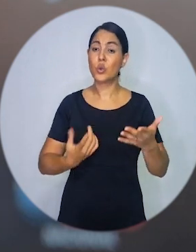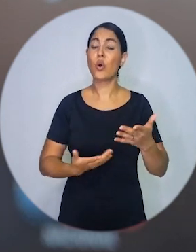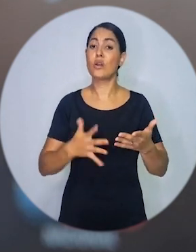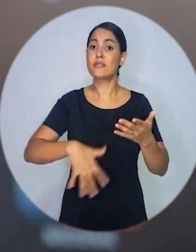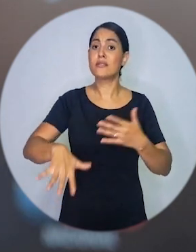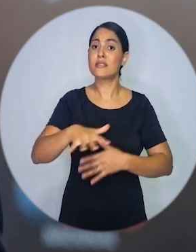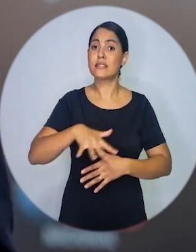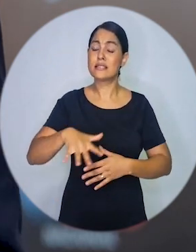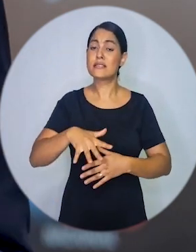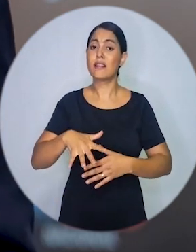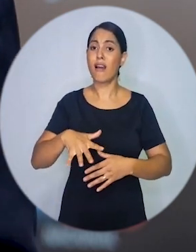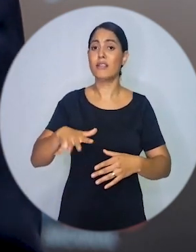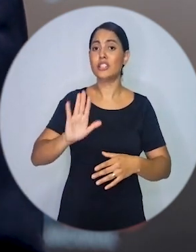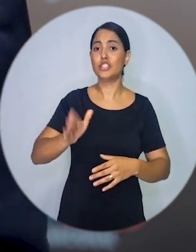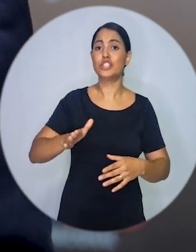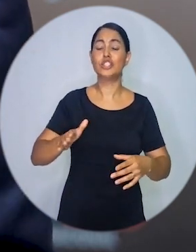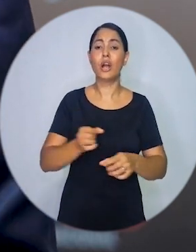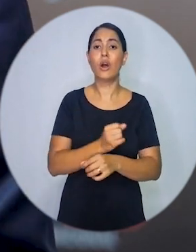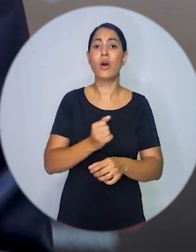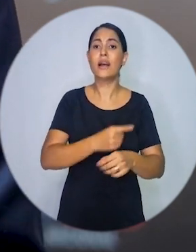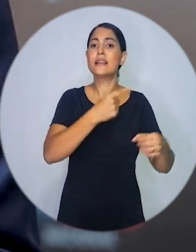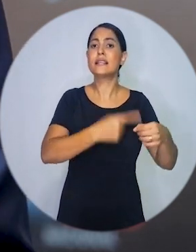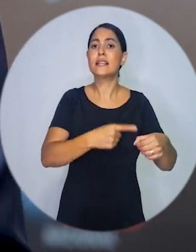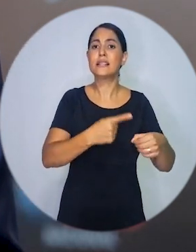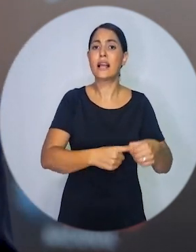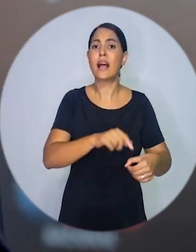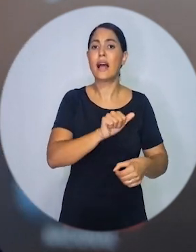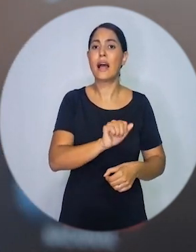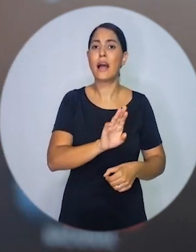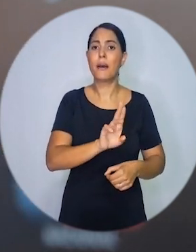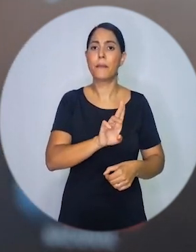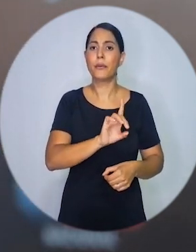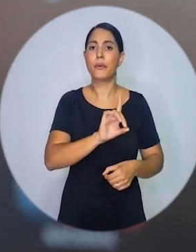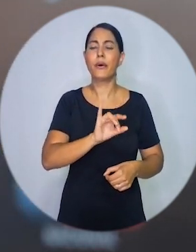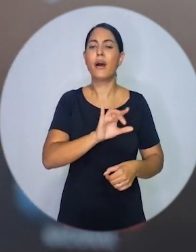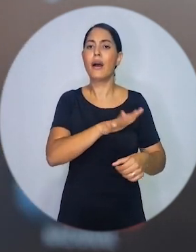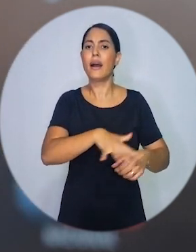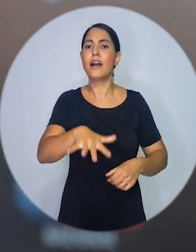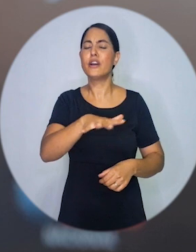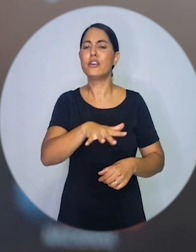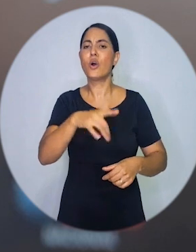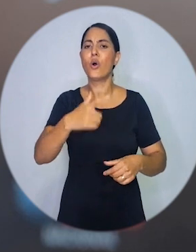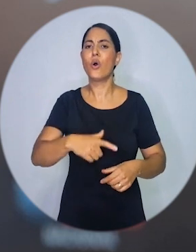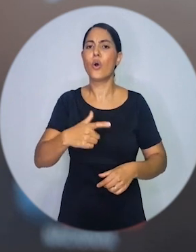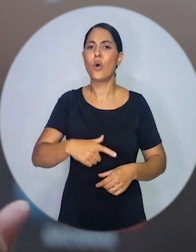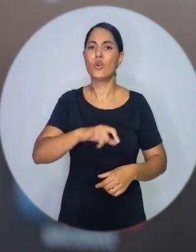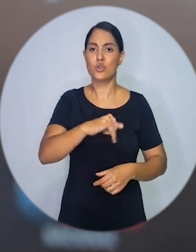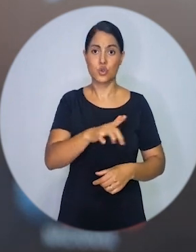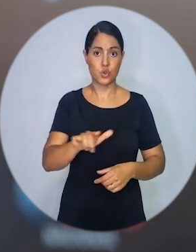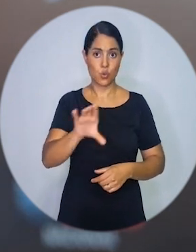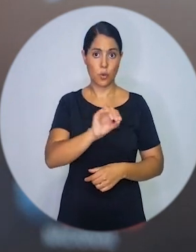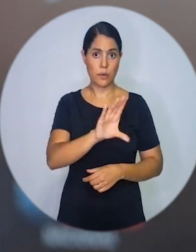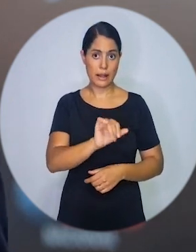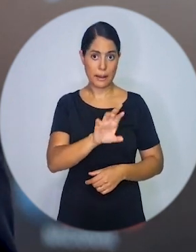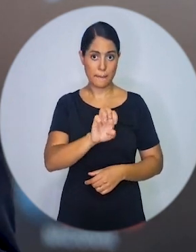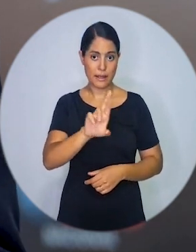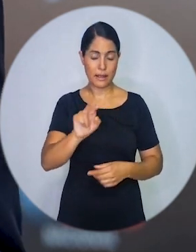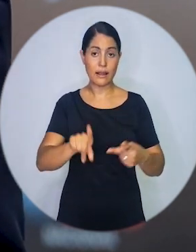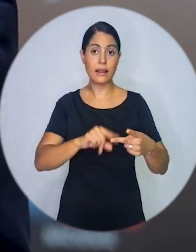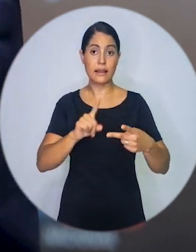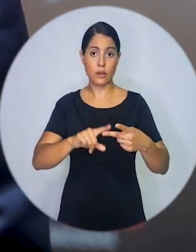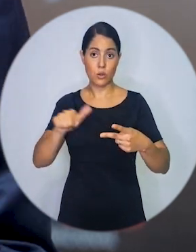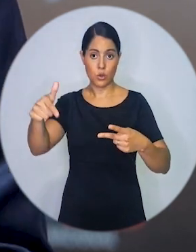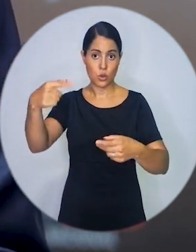Estamos concluindo a sede própria da subseção de Apodi. Nós temos duas subseções novas, Mato Grande, em